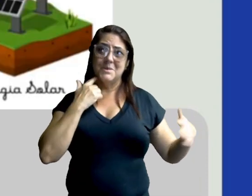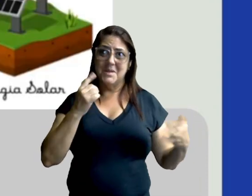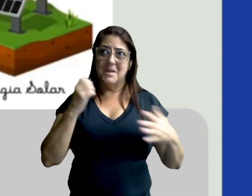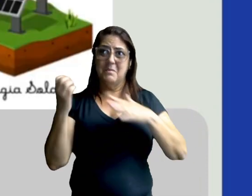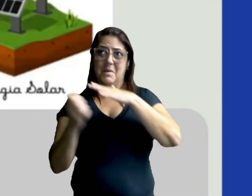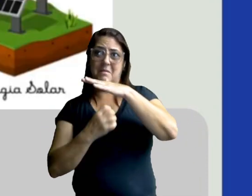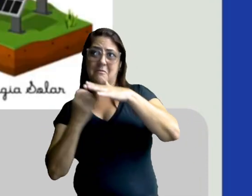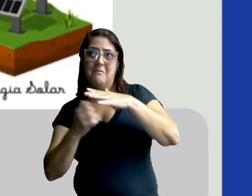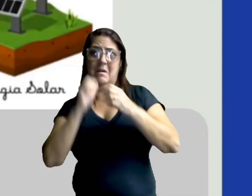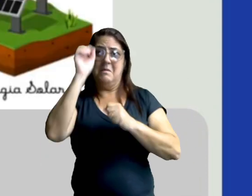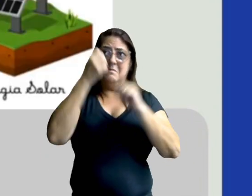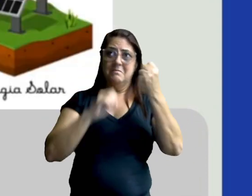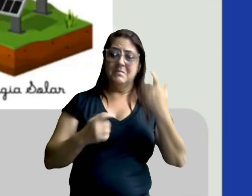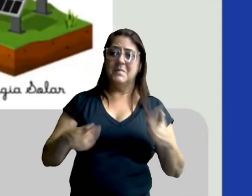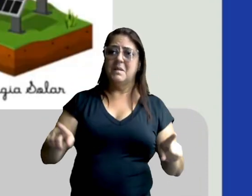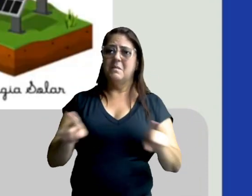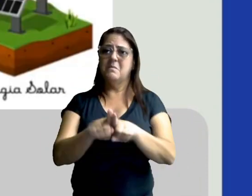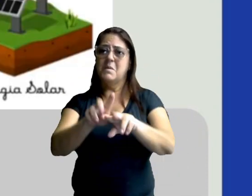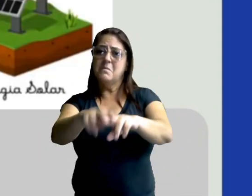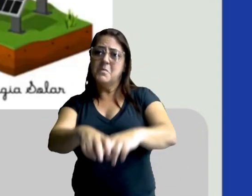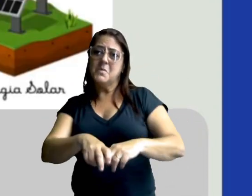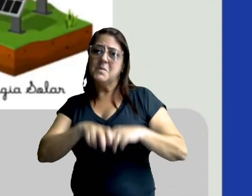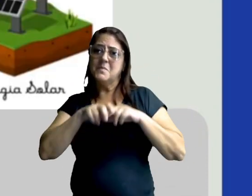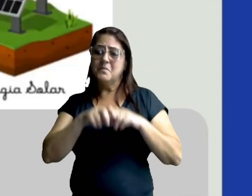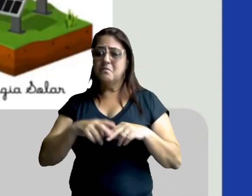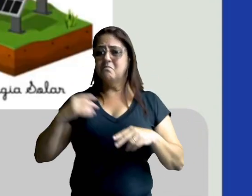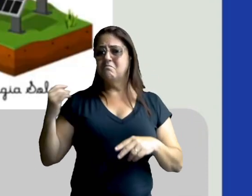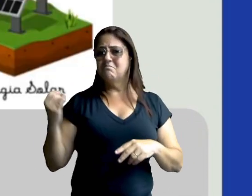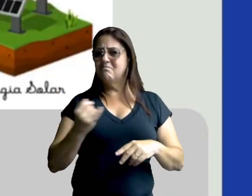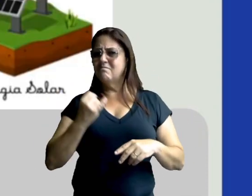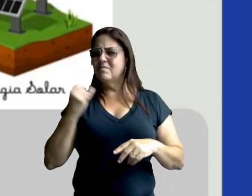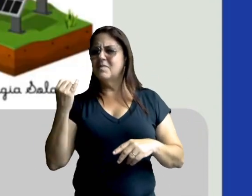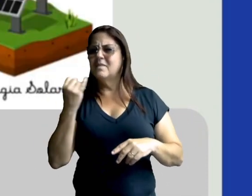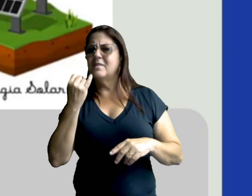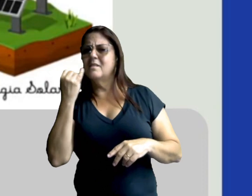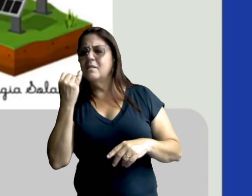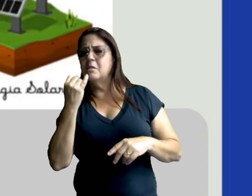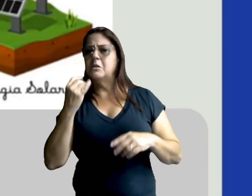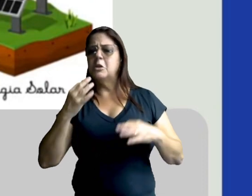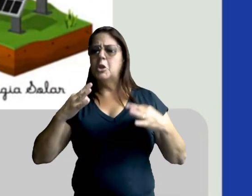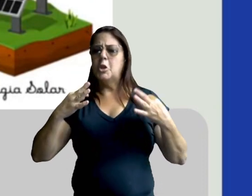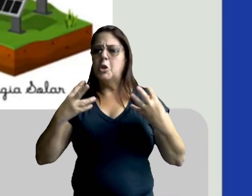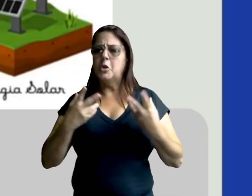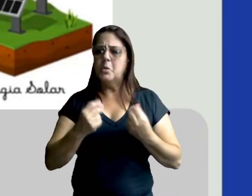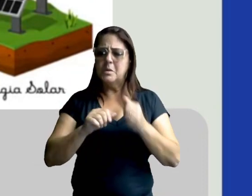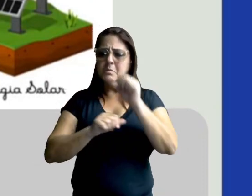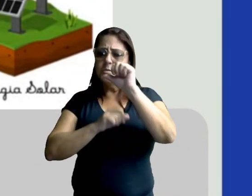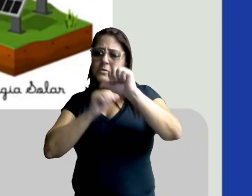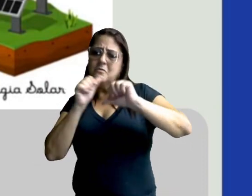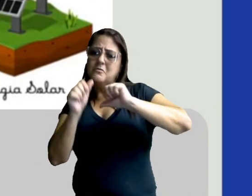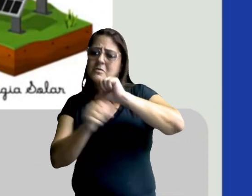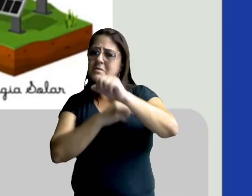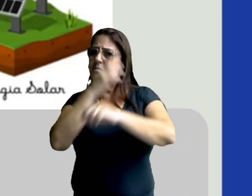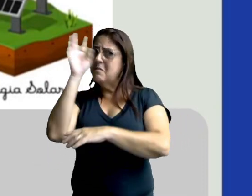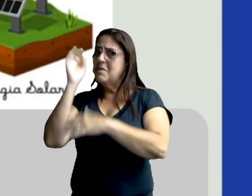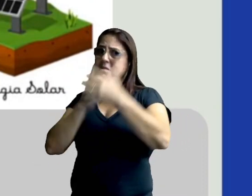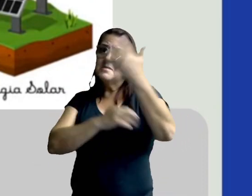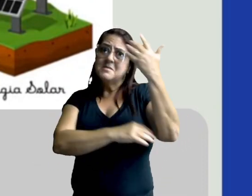coisas. Por isso, gente, é importante que todas as modificações das